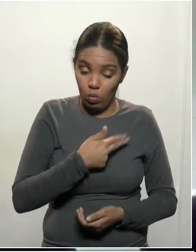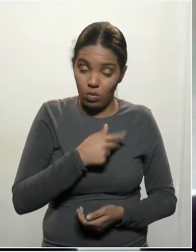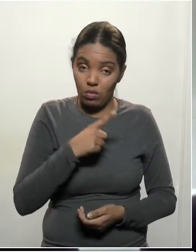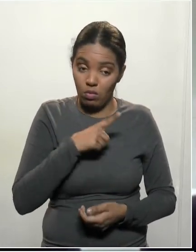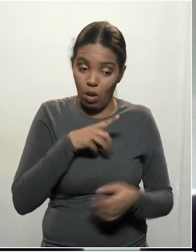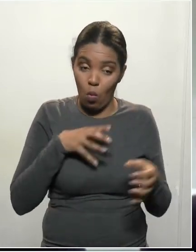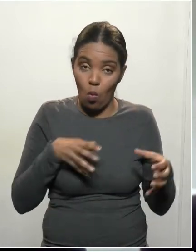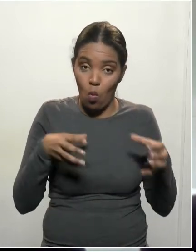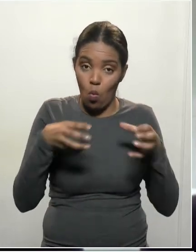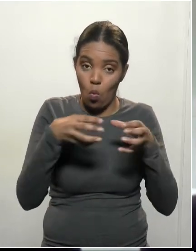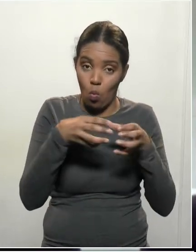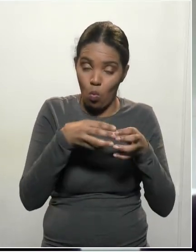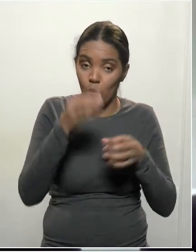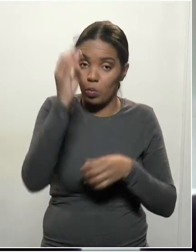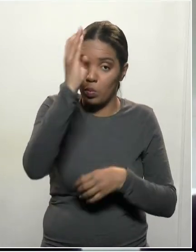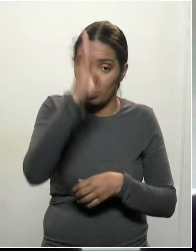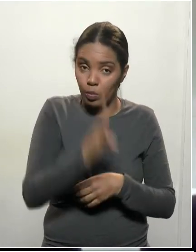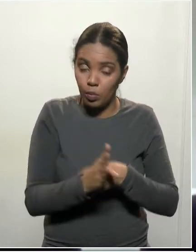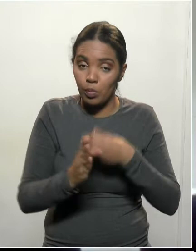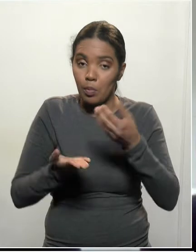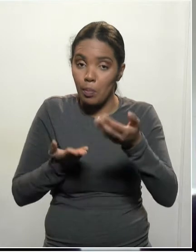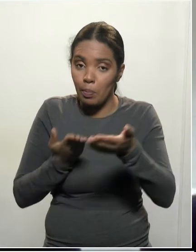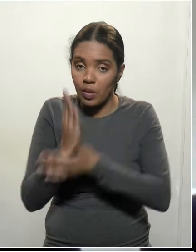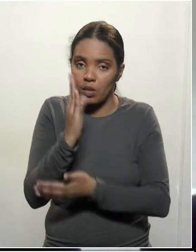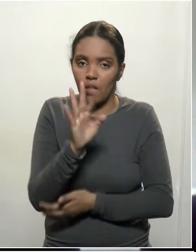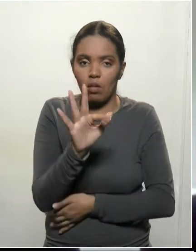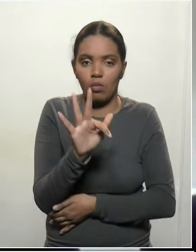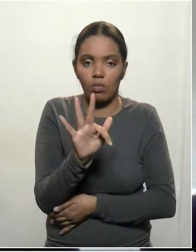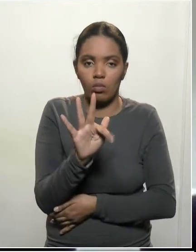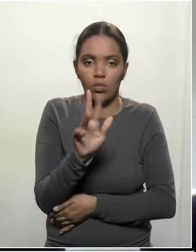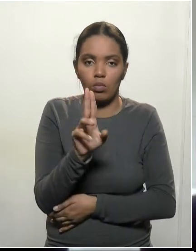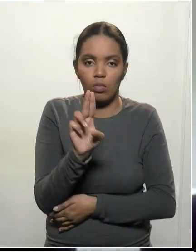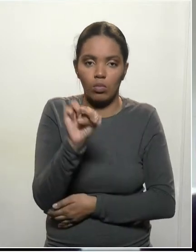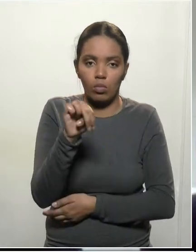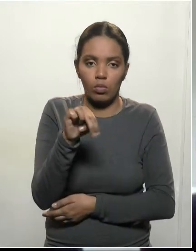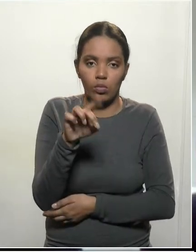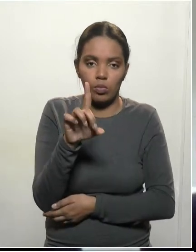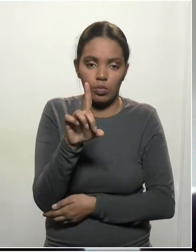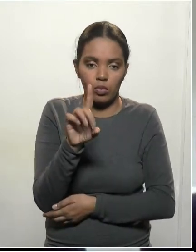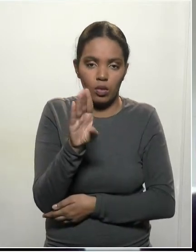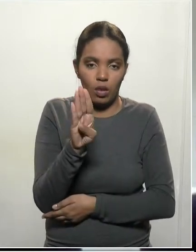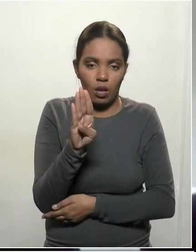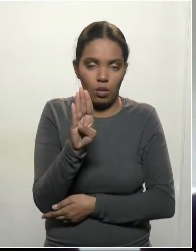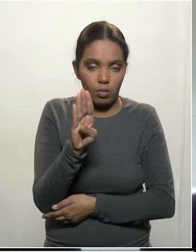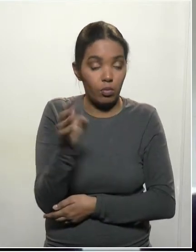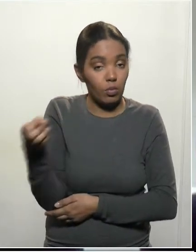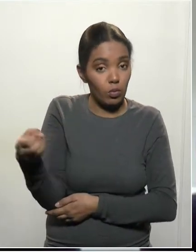mobilização nacional pela aprovação do novo Fundeb. Eu já